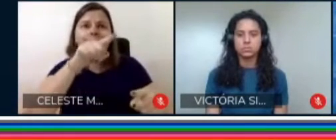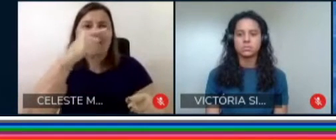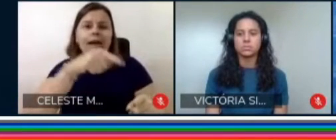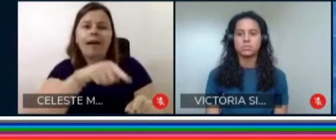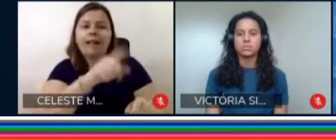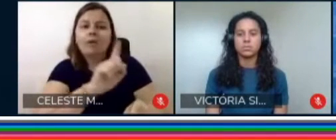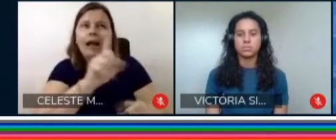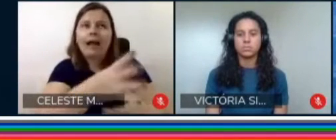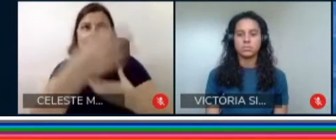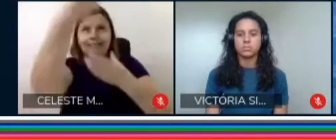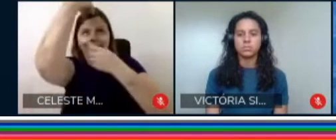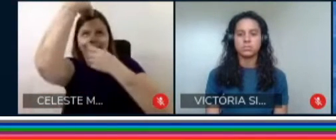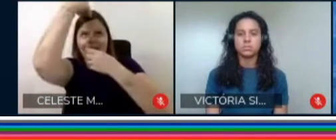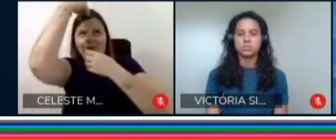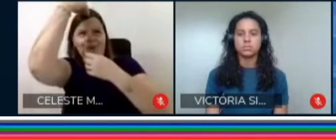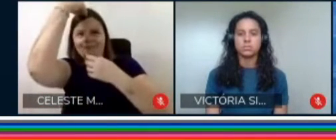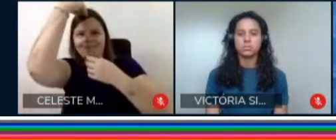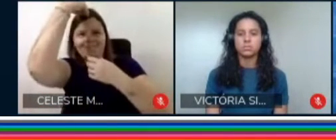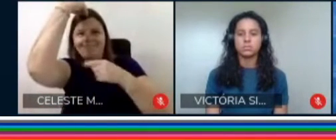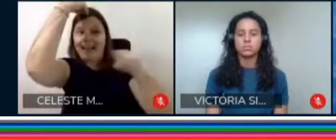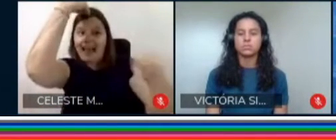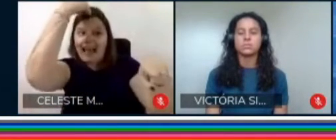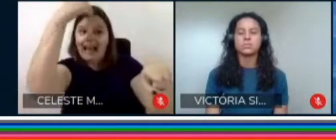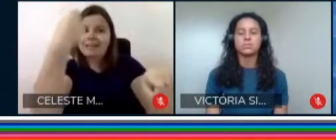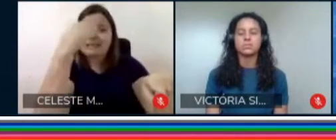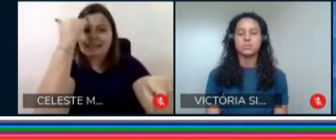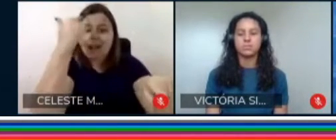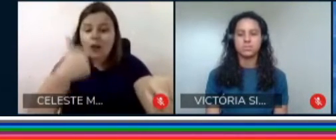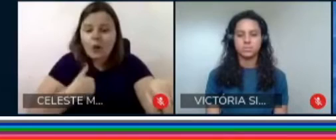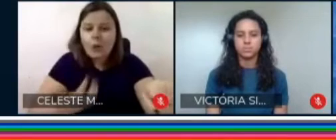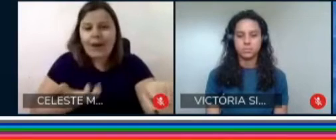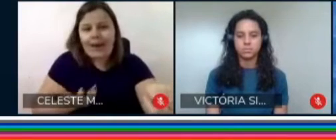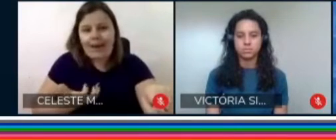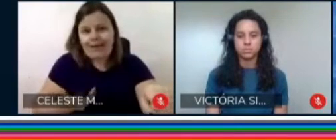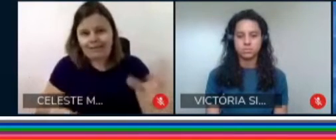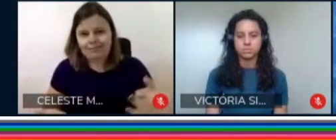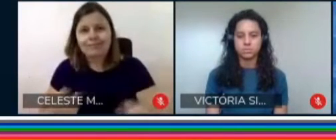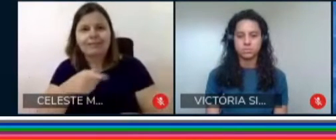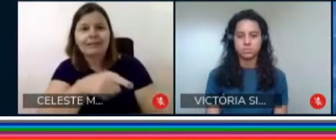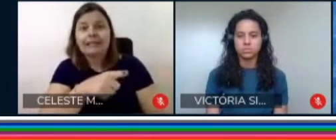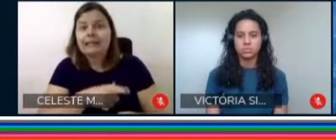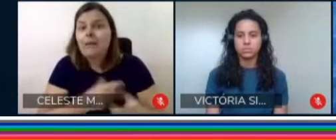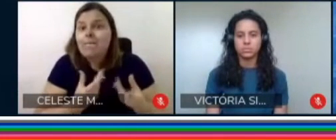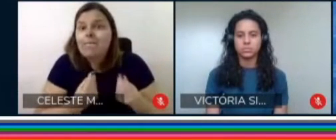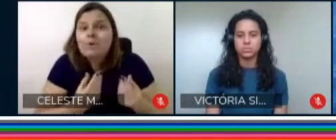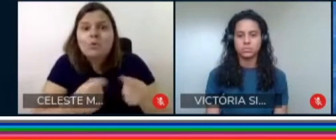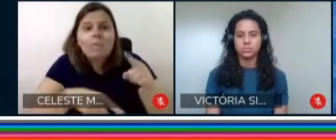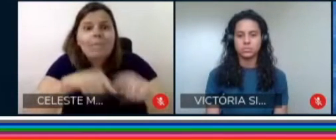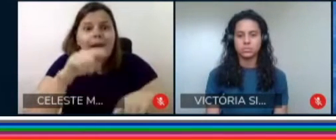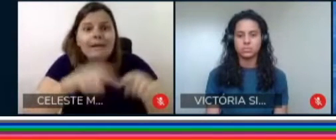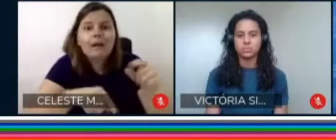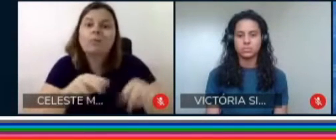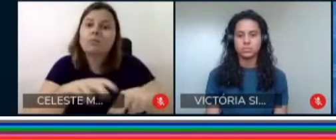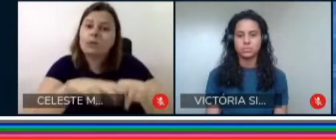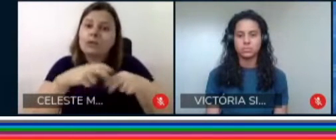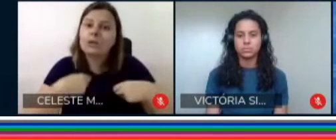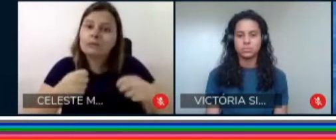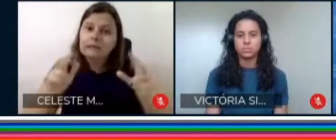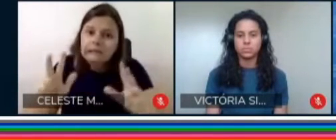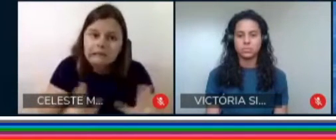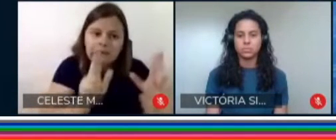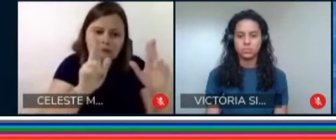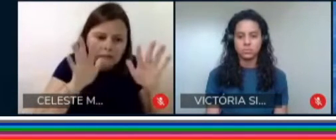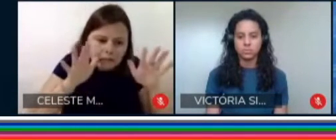que a gente está querendo, né? Elas, justamente por serem recursos muito ricos, a gente tem que fazer esse recorte.